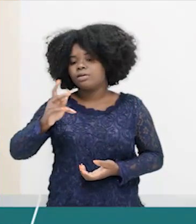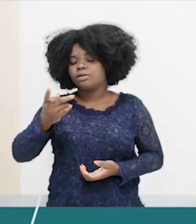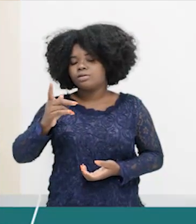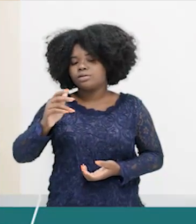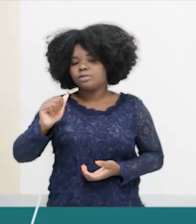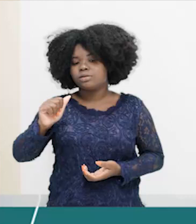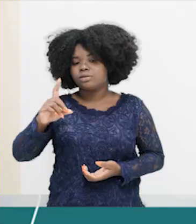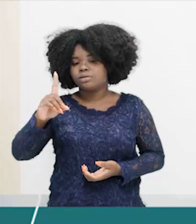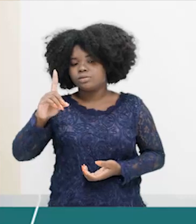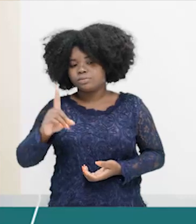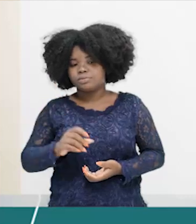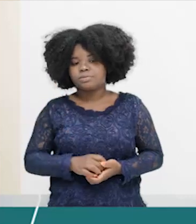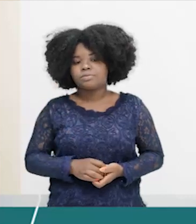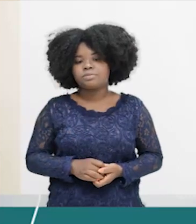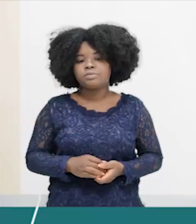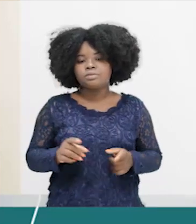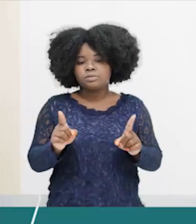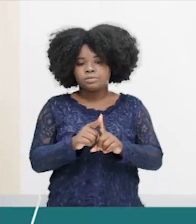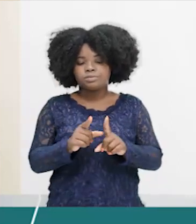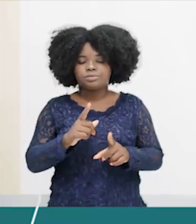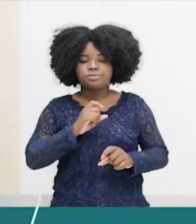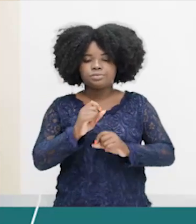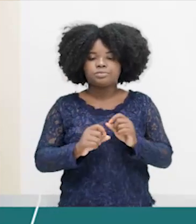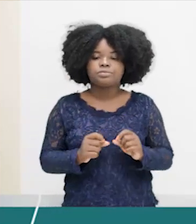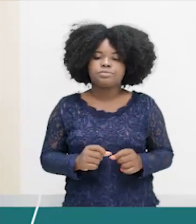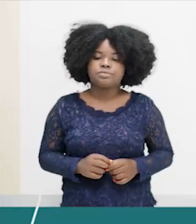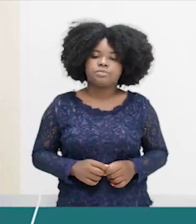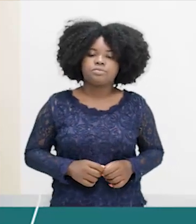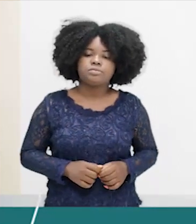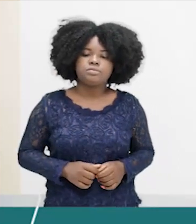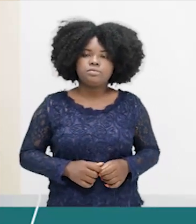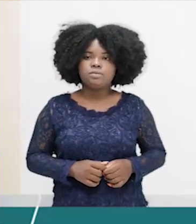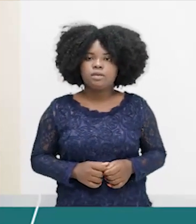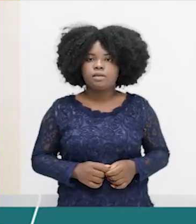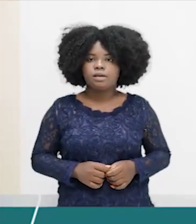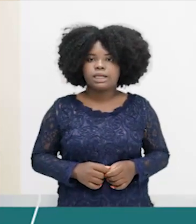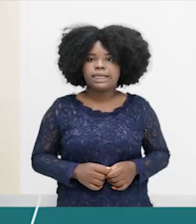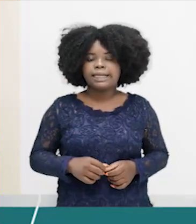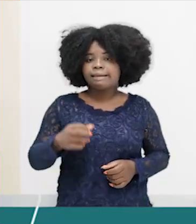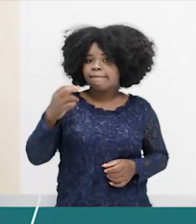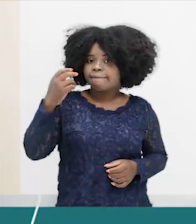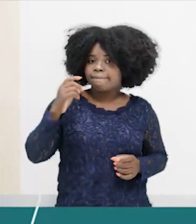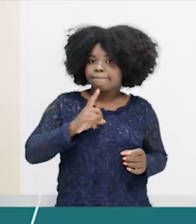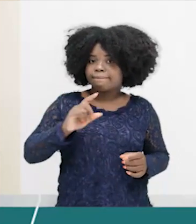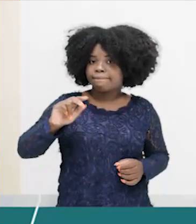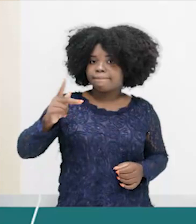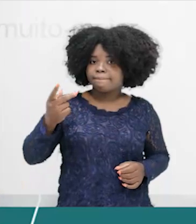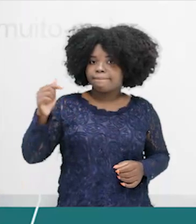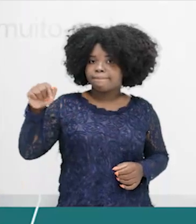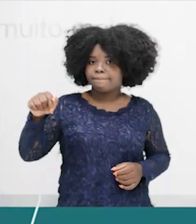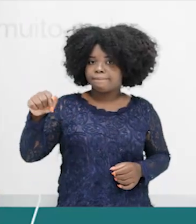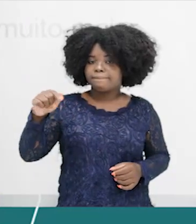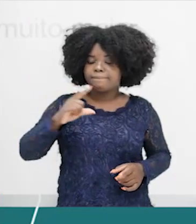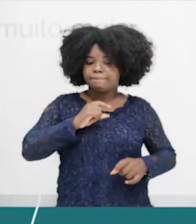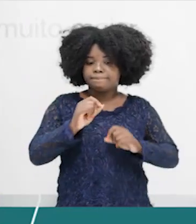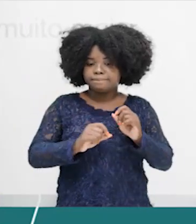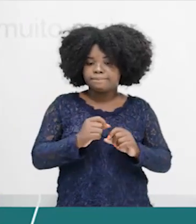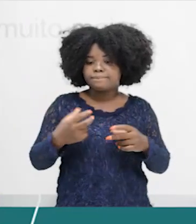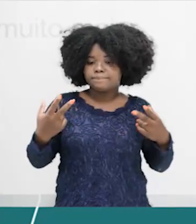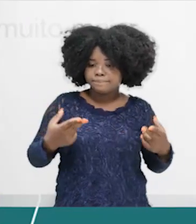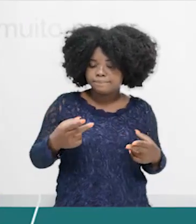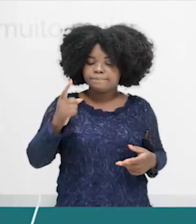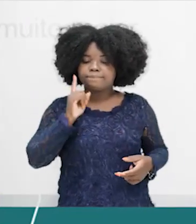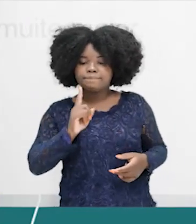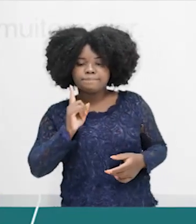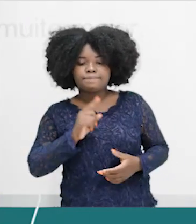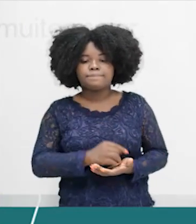Né. Segundo, você tem é interessante perceber que a história em quadrinho ela tem a formatação nos Estados Unidos, mas se a gente